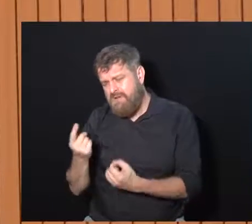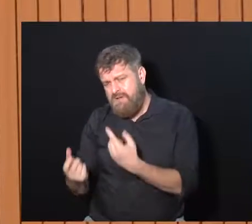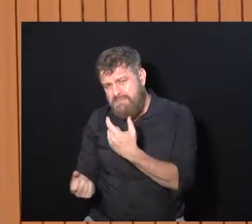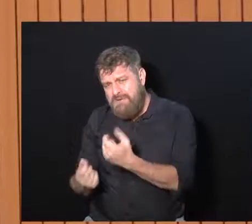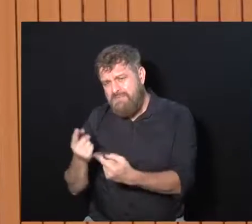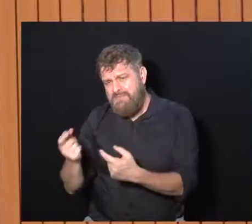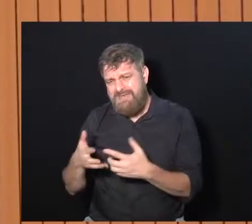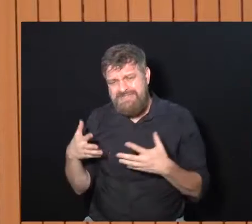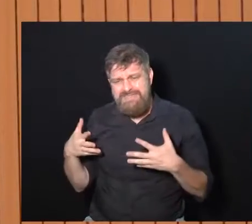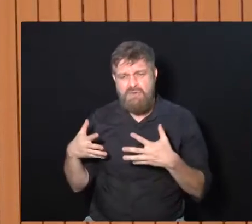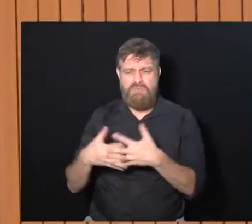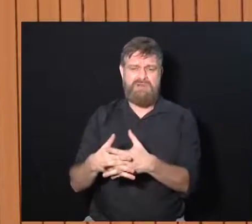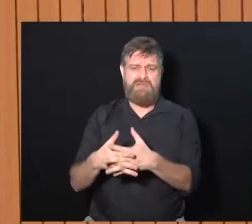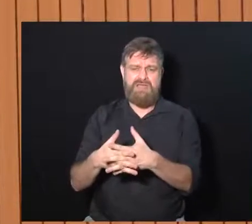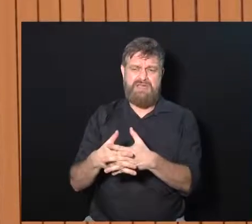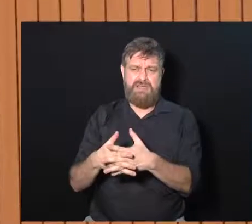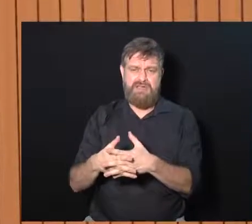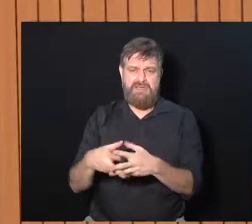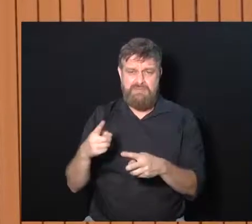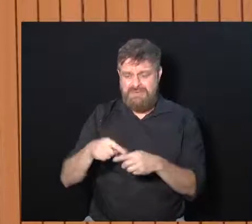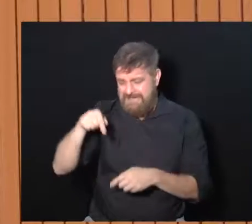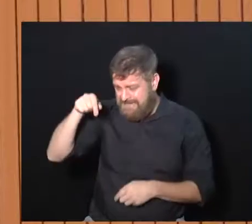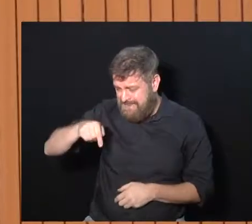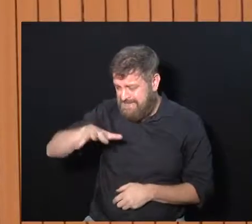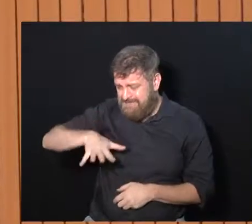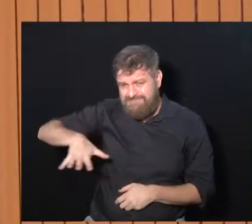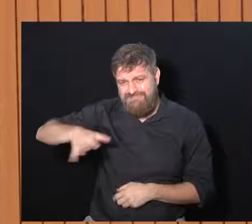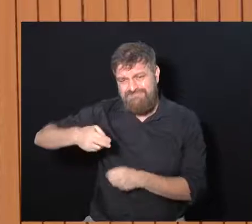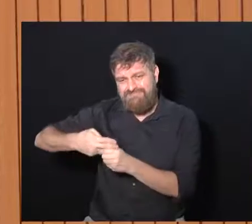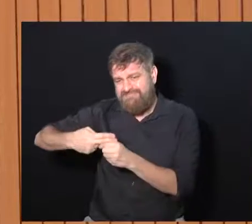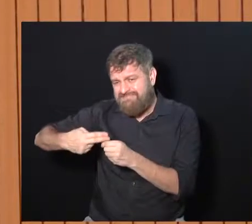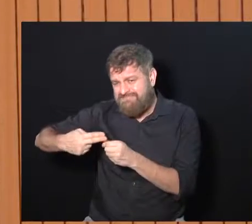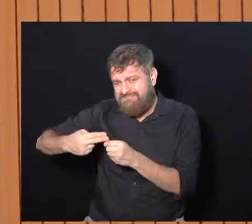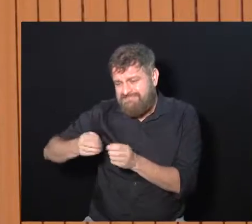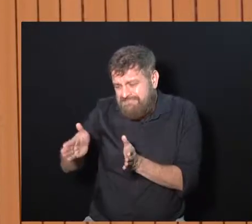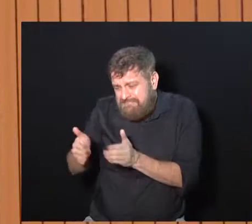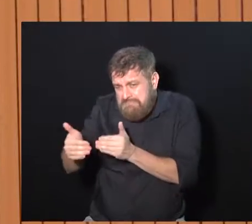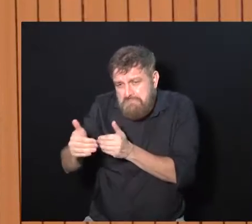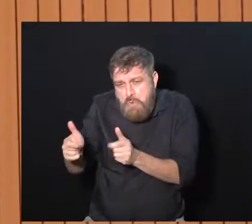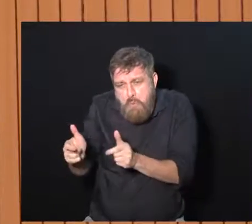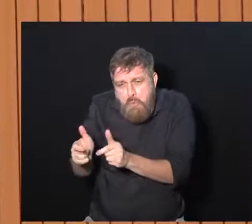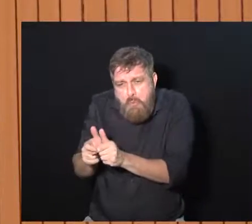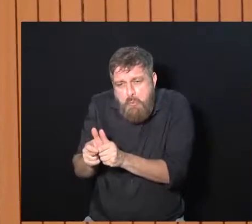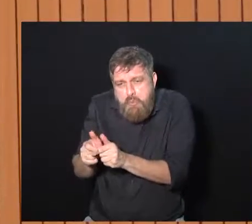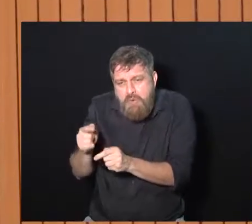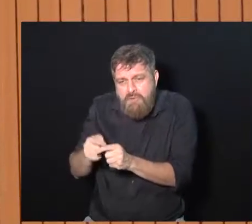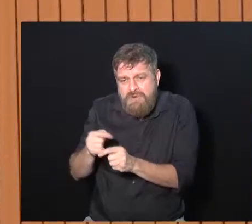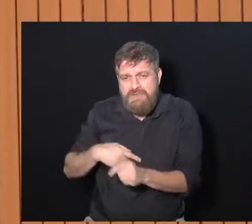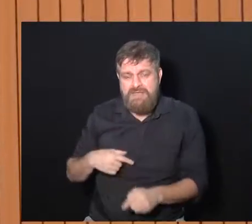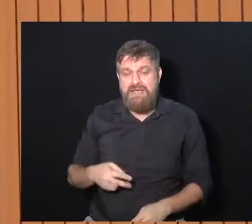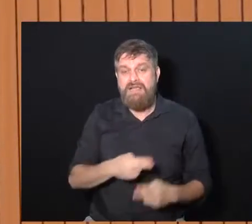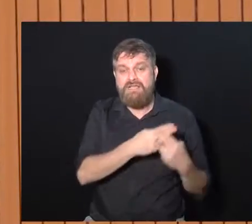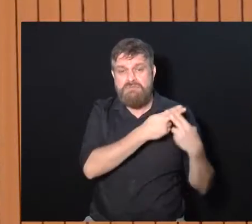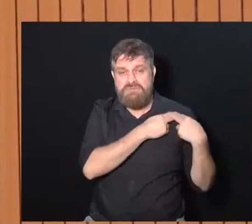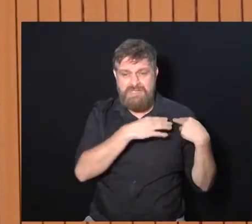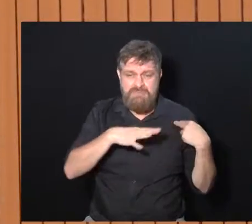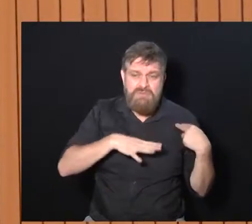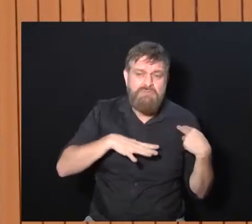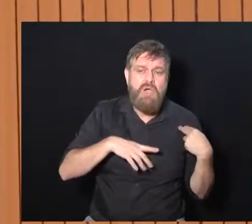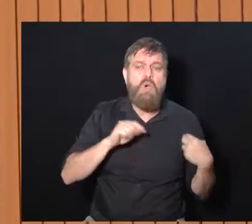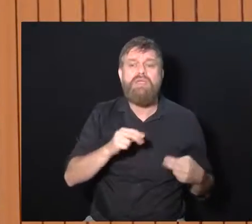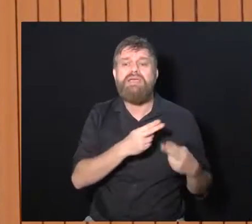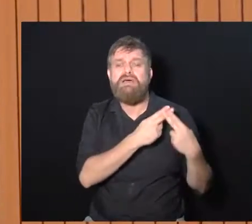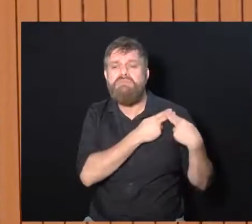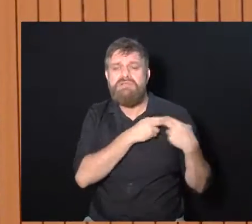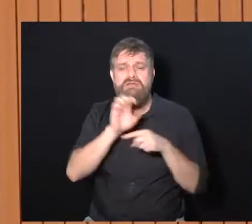muito complicada, porque o espaço ali é muito difícil, porque o que cabe ao município, o que cabe ao Estado,